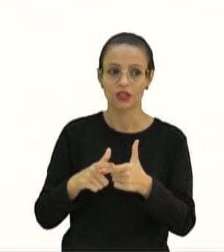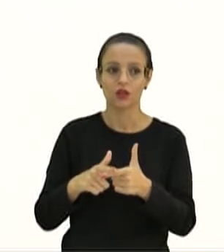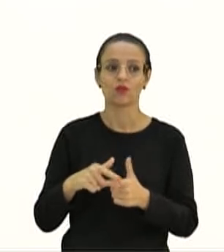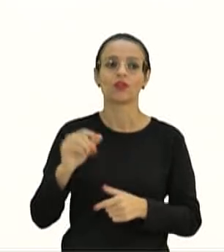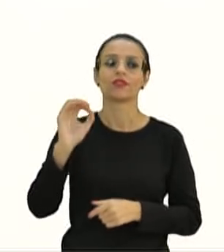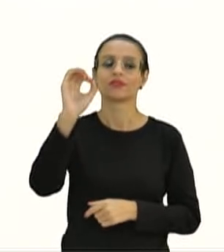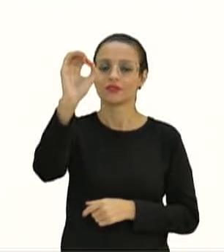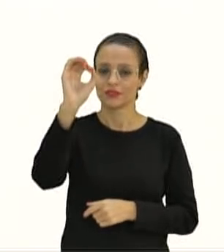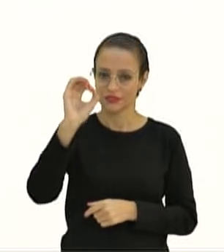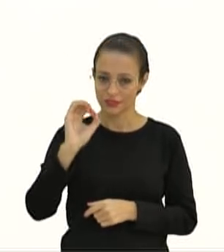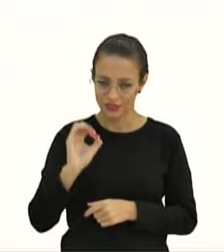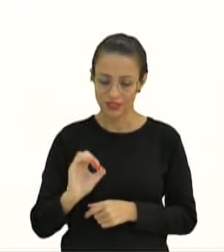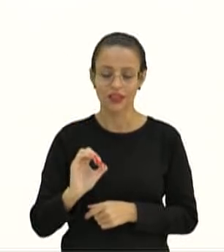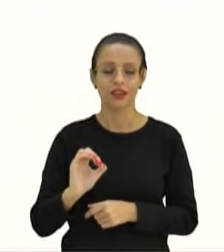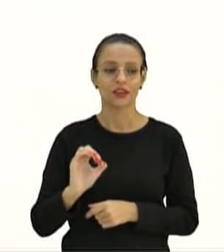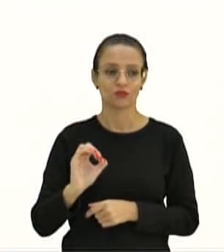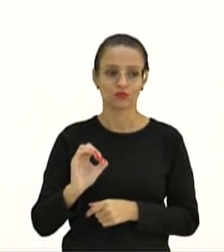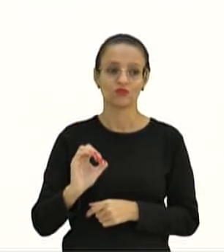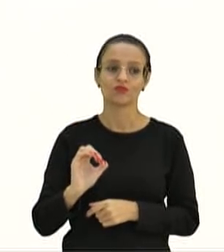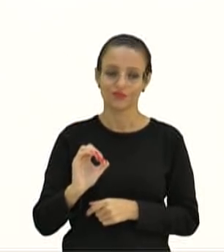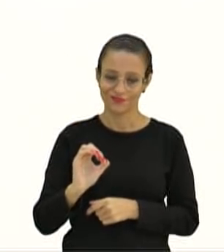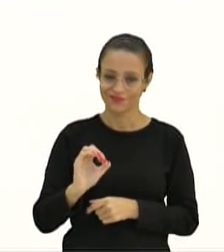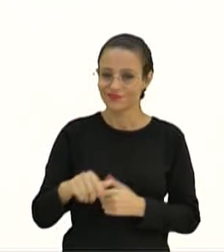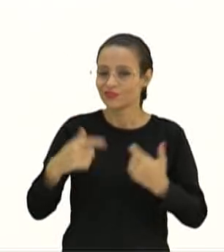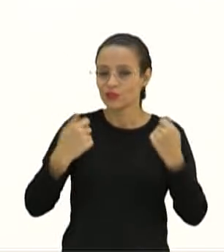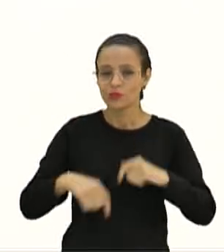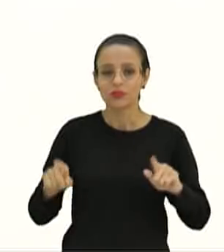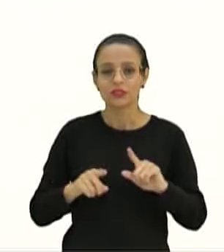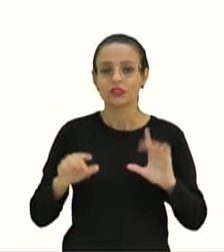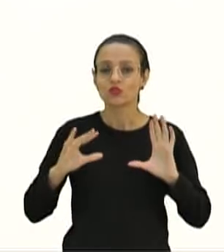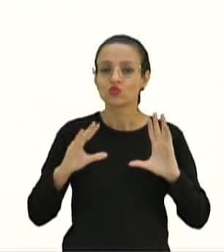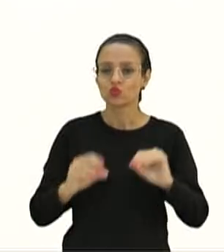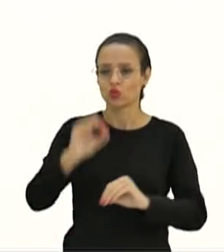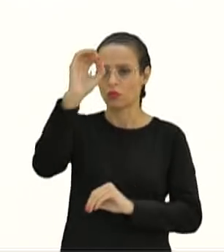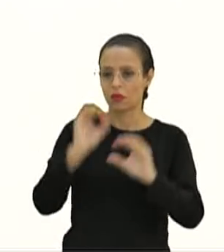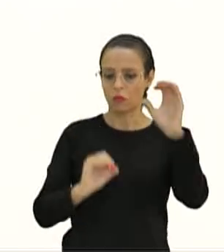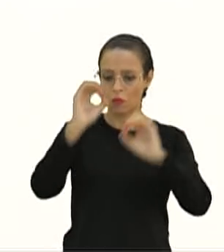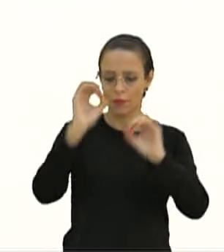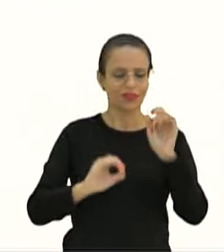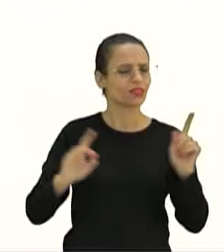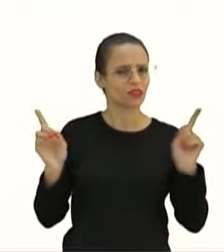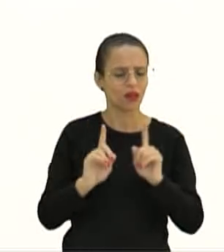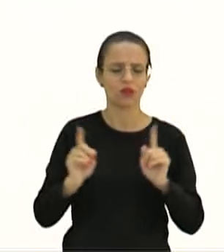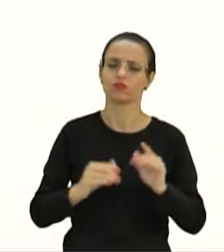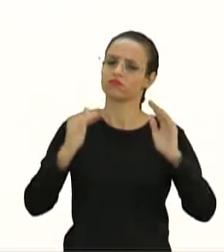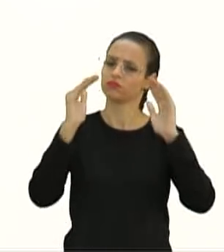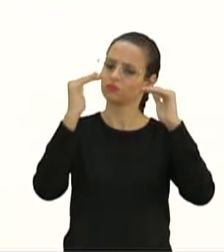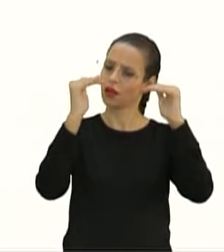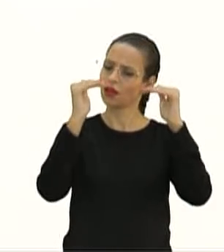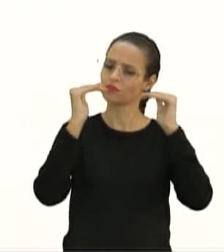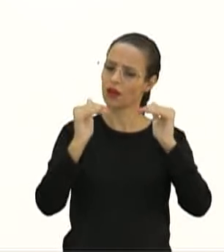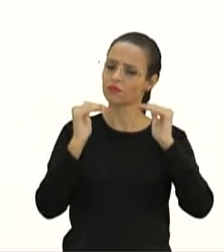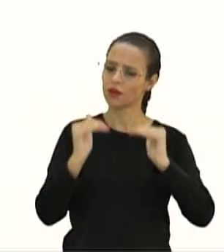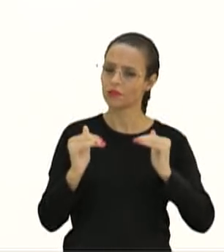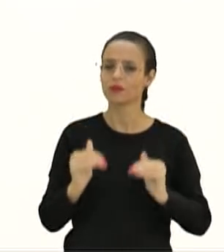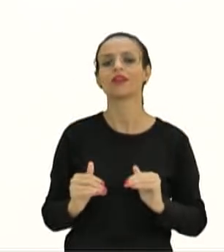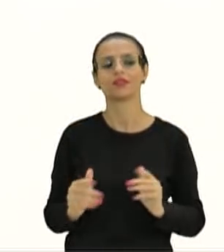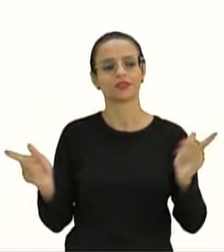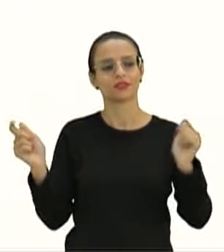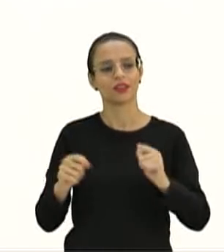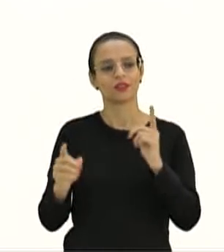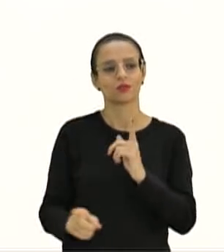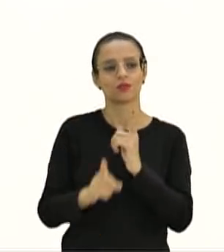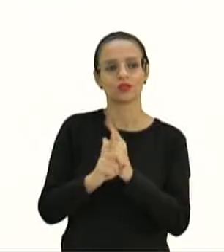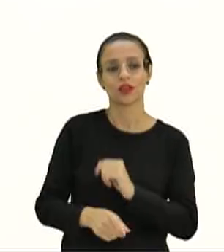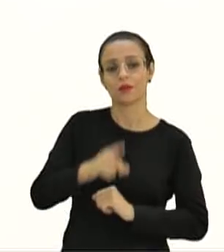zero que tá sobrando, abaixa depois. Você não precisa usar tudo de uma vez só. Fazendo passo a passo a continha, você vai